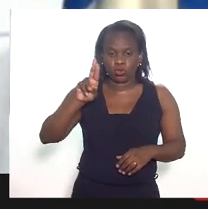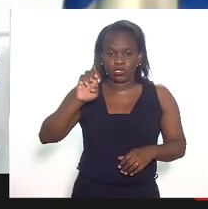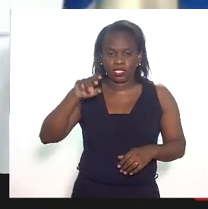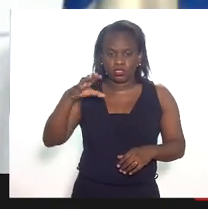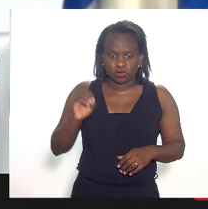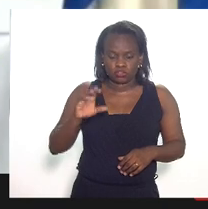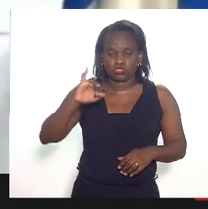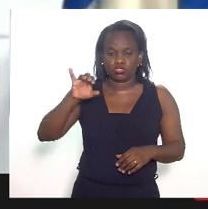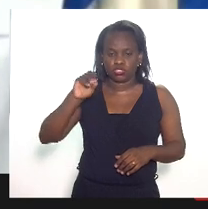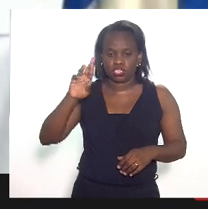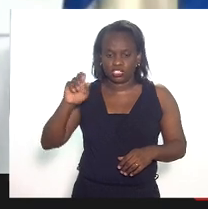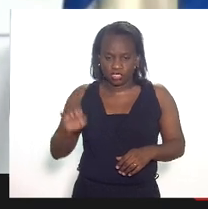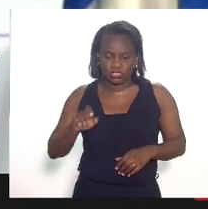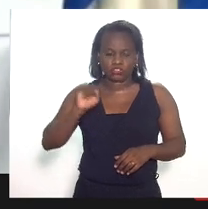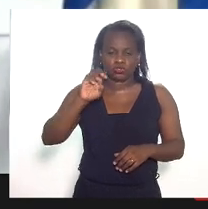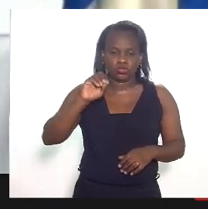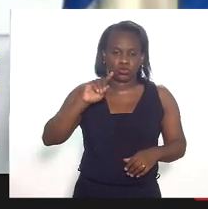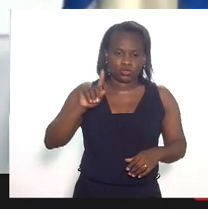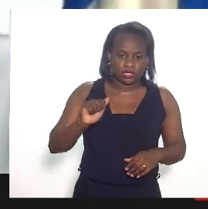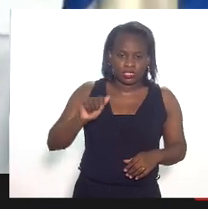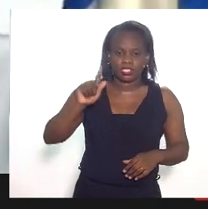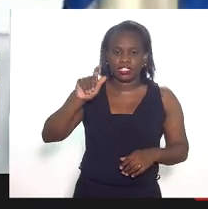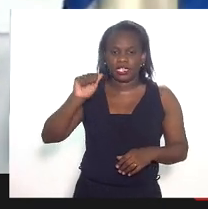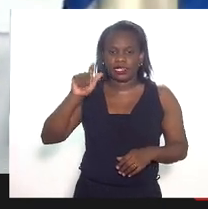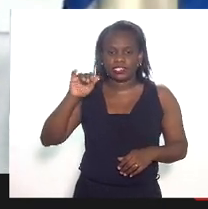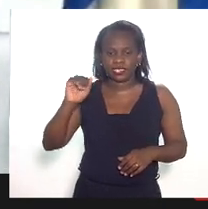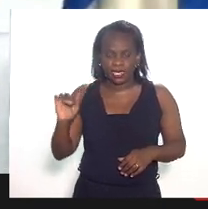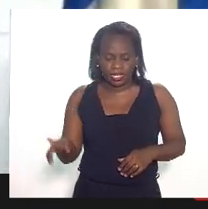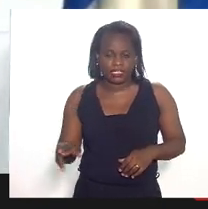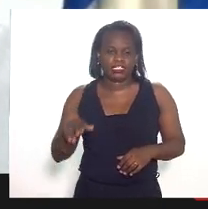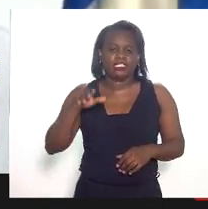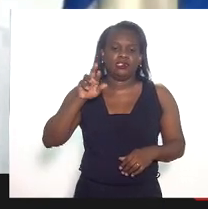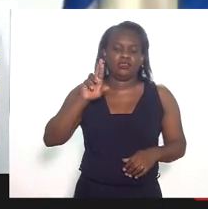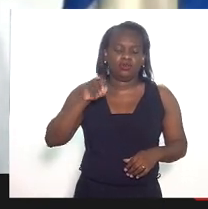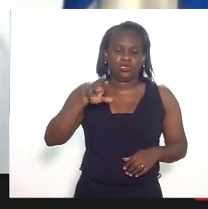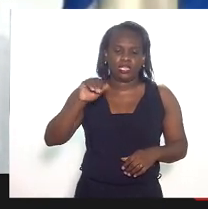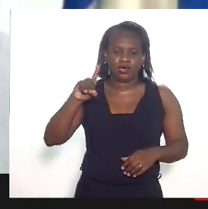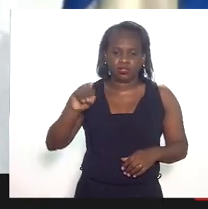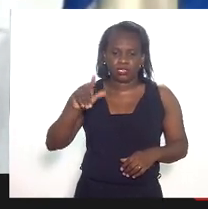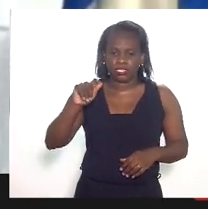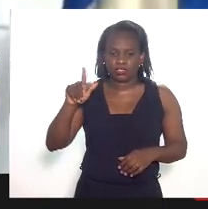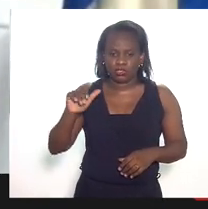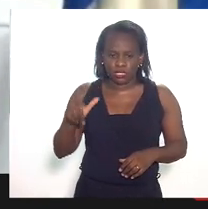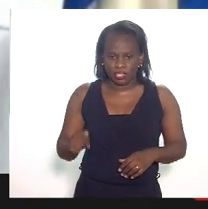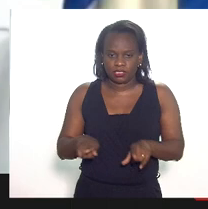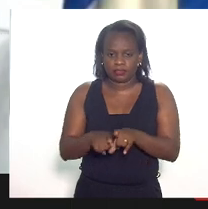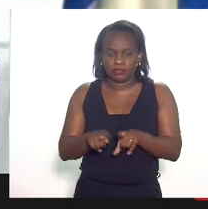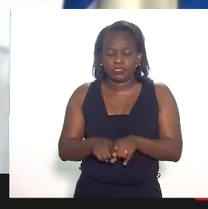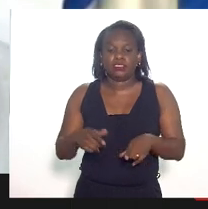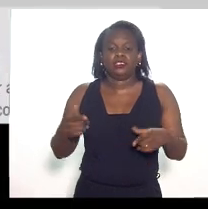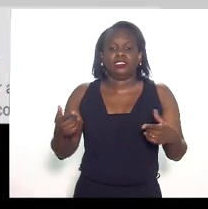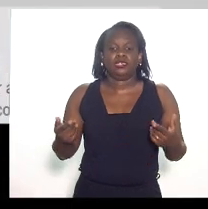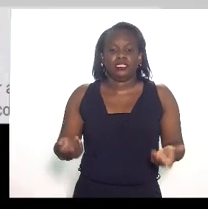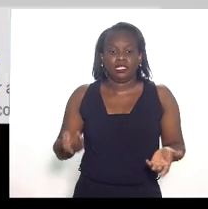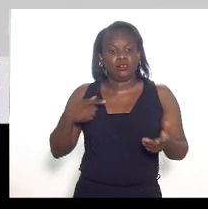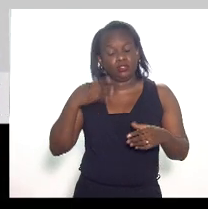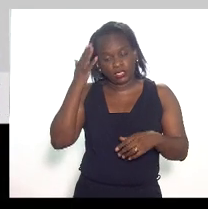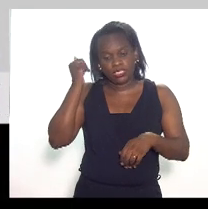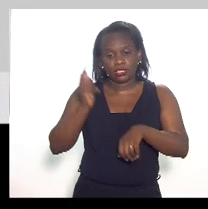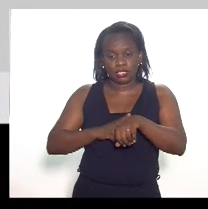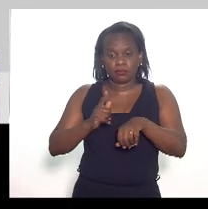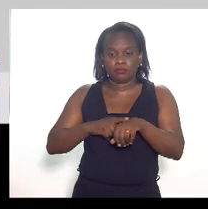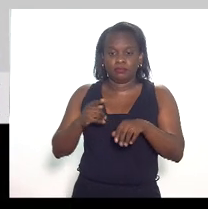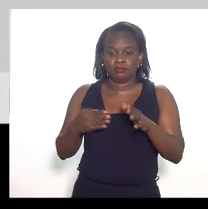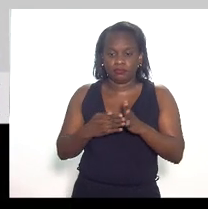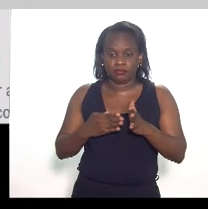no Ronaldo Gazola, no Francisco da Silva Teles. Só para finalizar a apresentação muito rápido, vereador, eu sei que a gente tem pouco tempo.